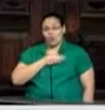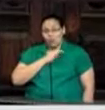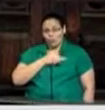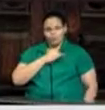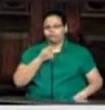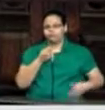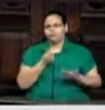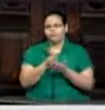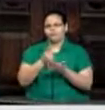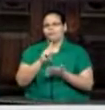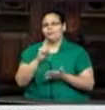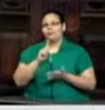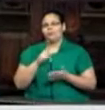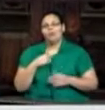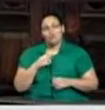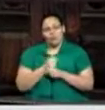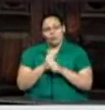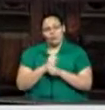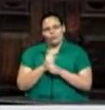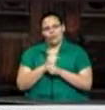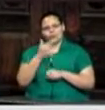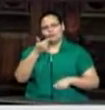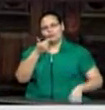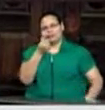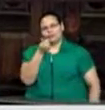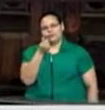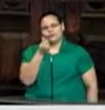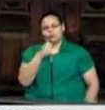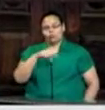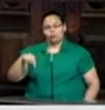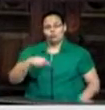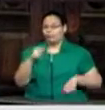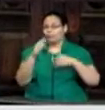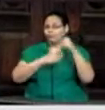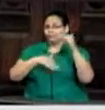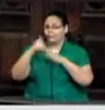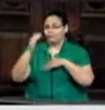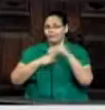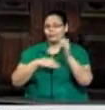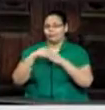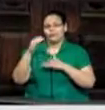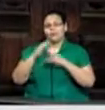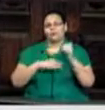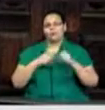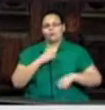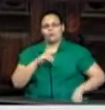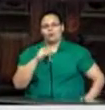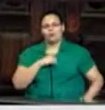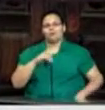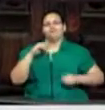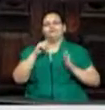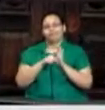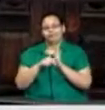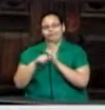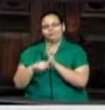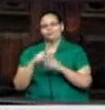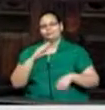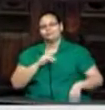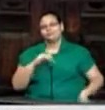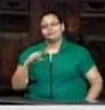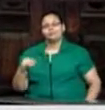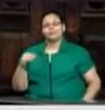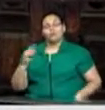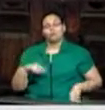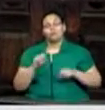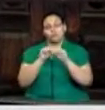se concretizaram nesse ano de 2016, os nossos profissionais ficaram com seus salários atrasados e o